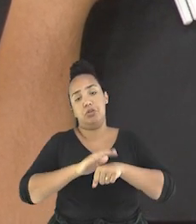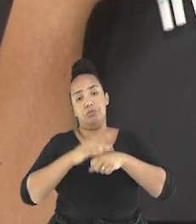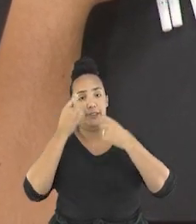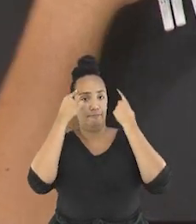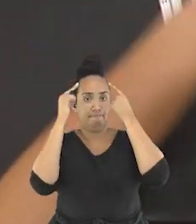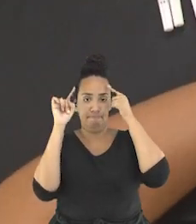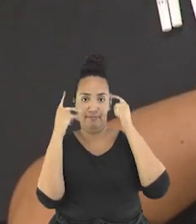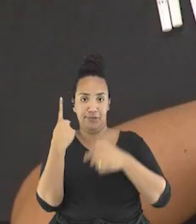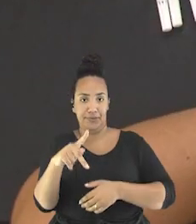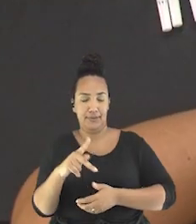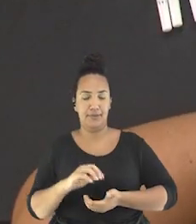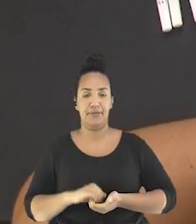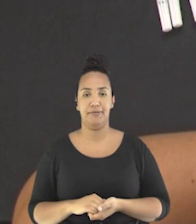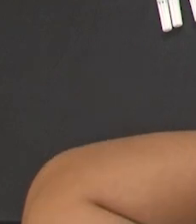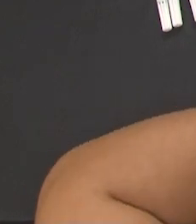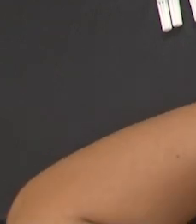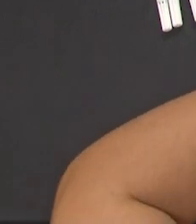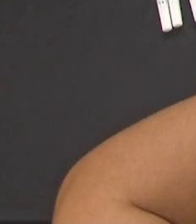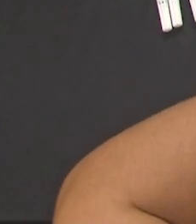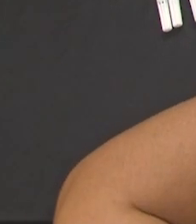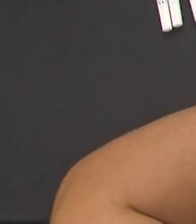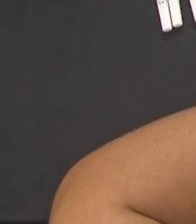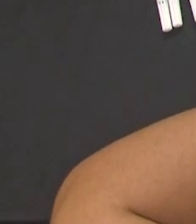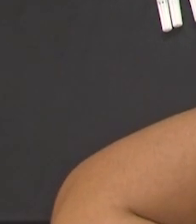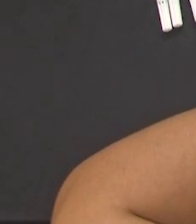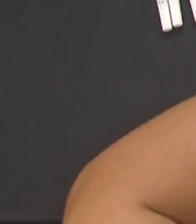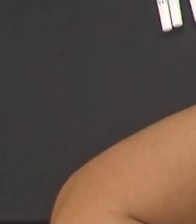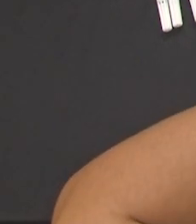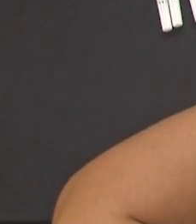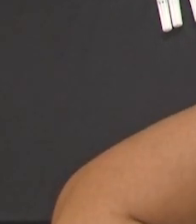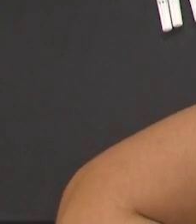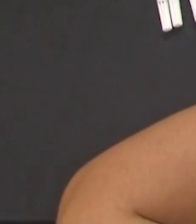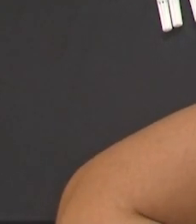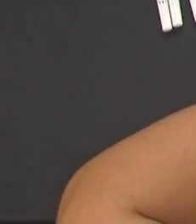Aí fica a sua criatividade.